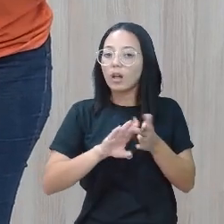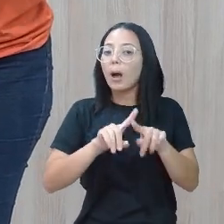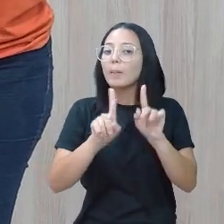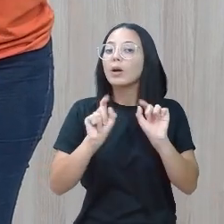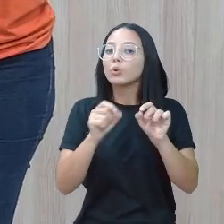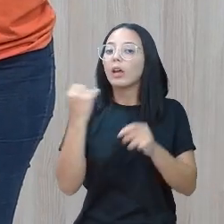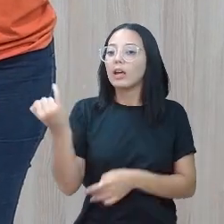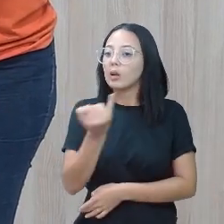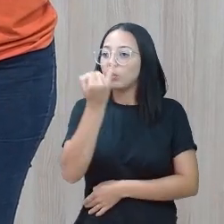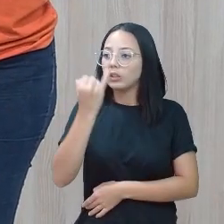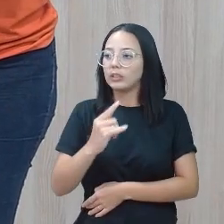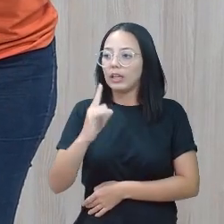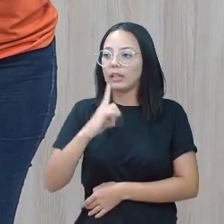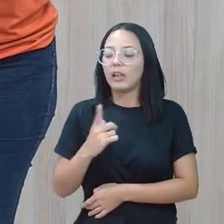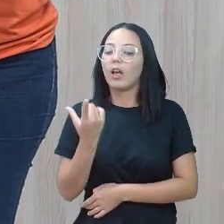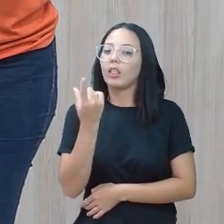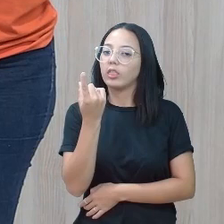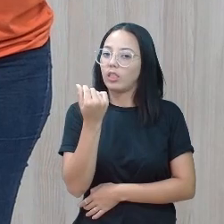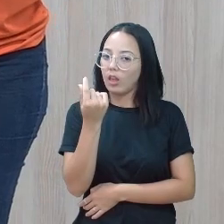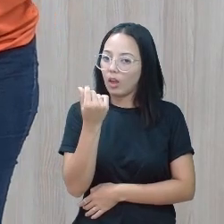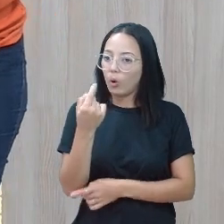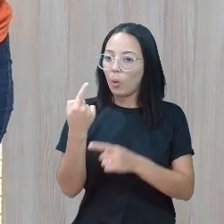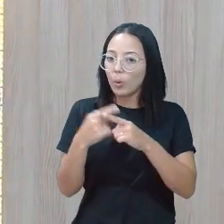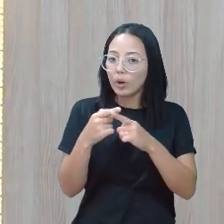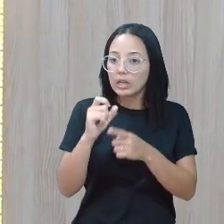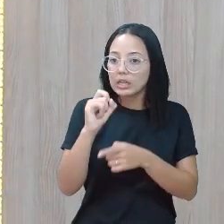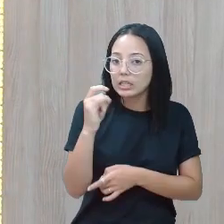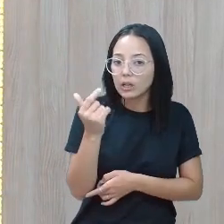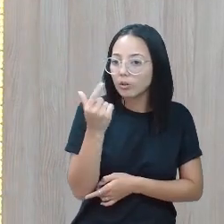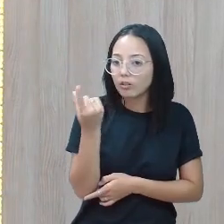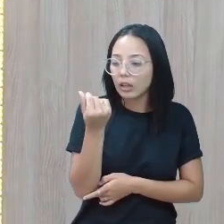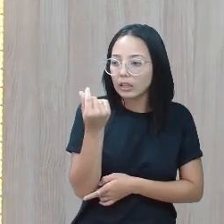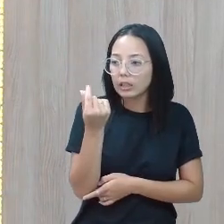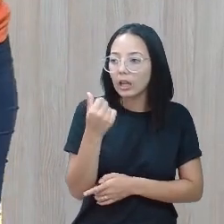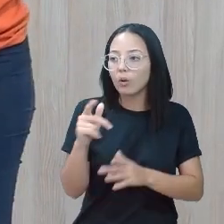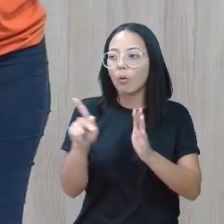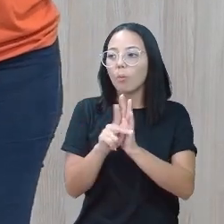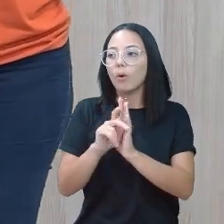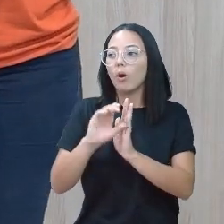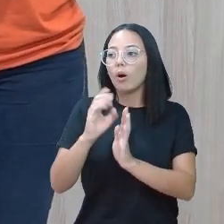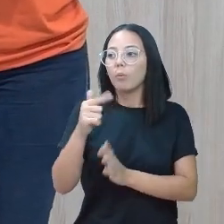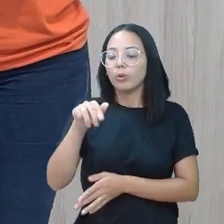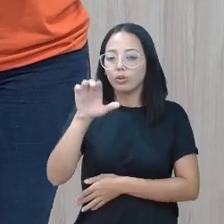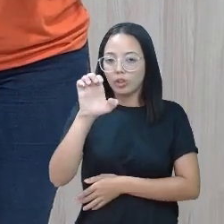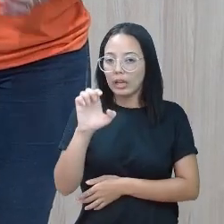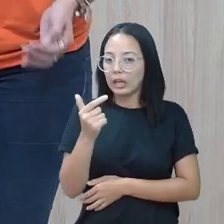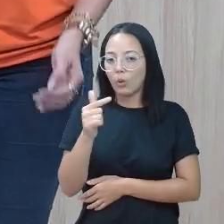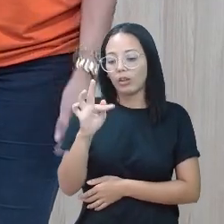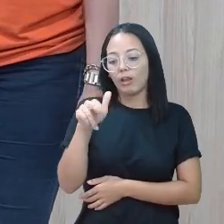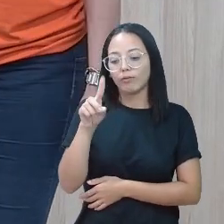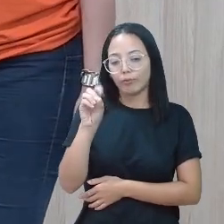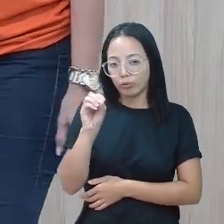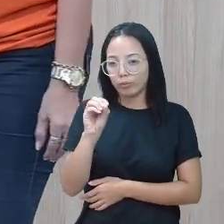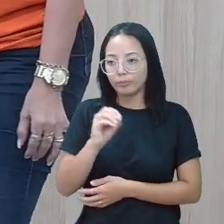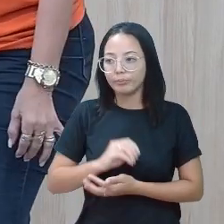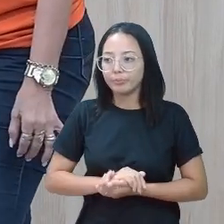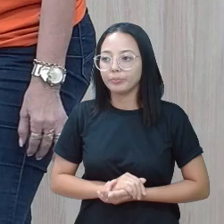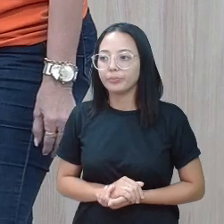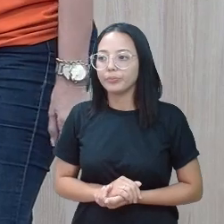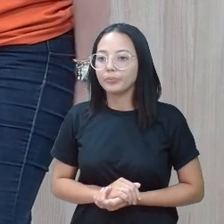importante é que tenha dinheiro, porque se não tiver dinheiro na nossa conta, o cheque vai entrar sem fundos.